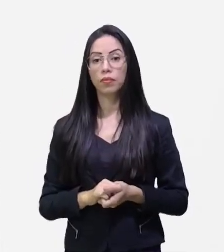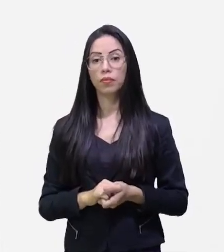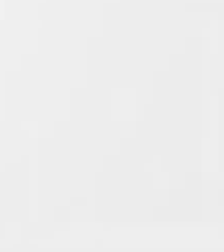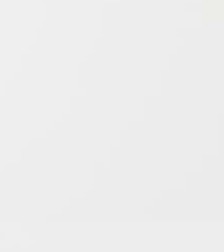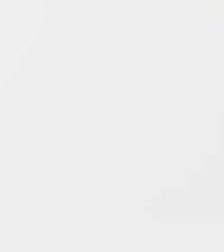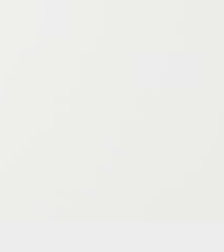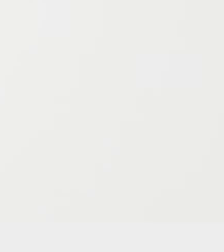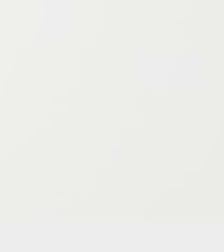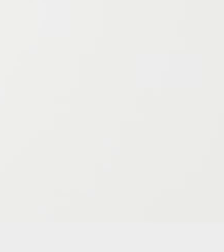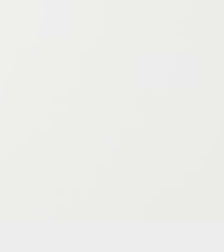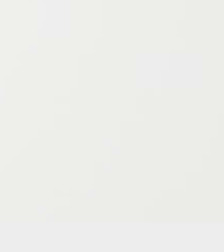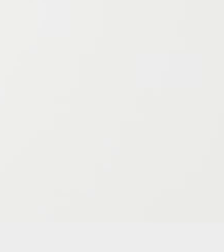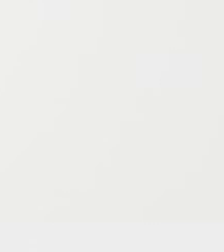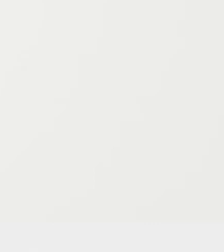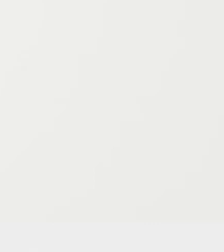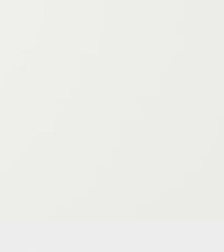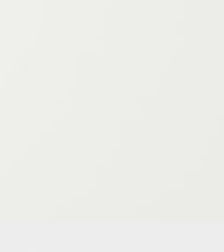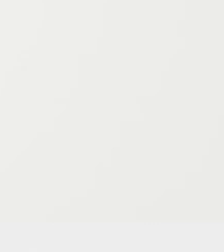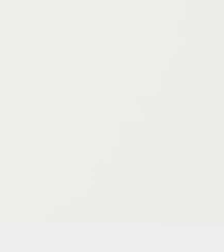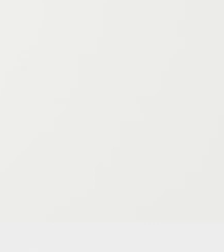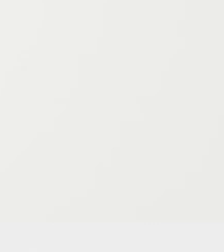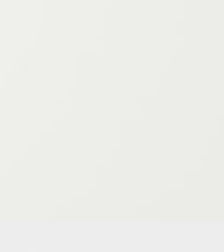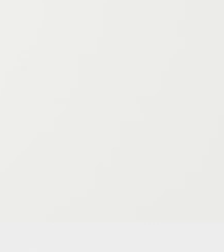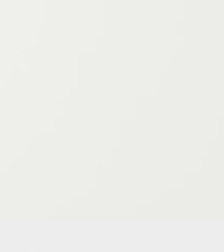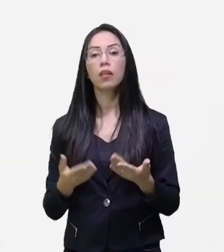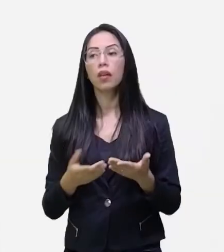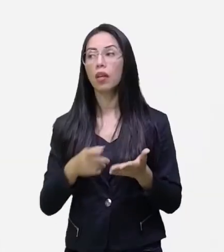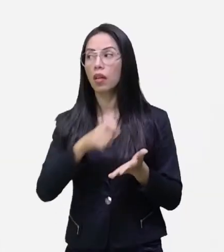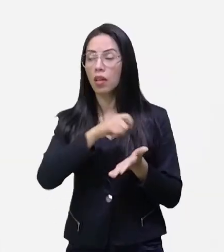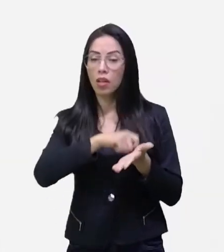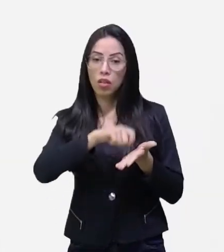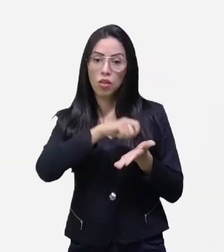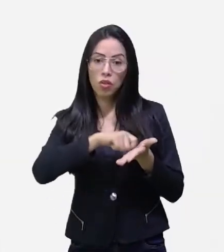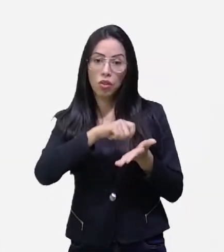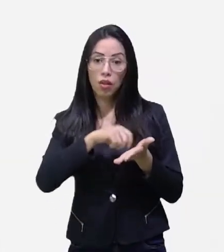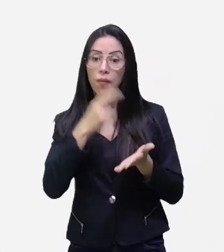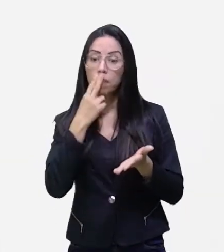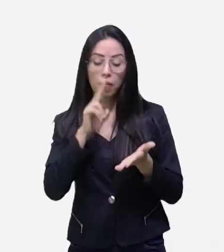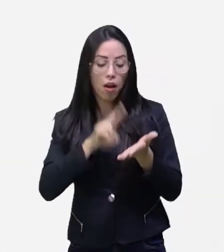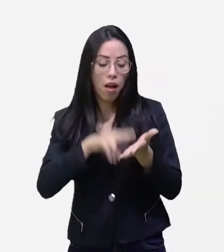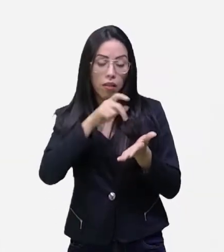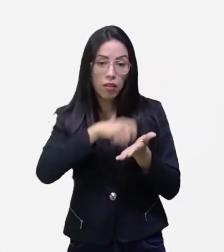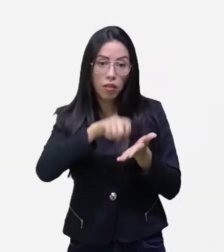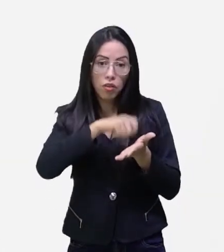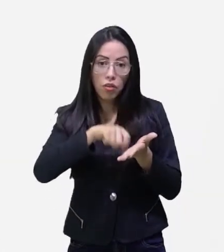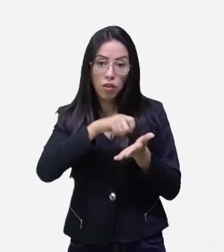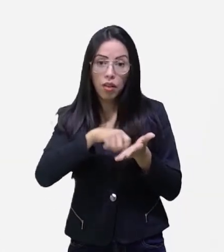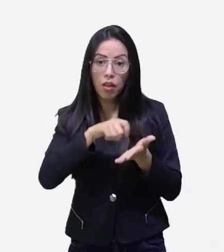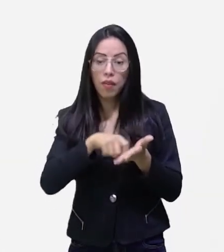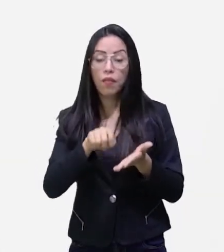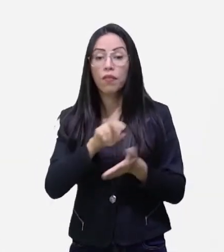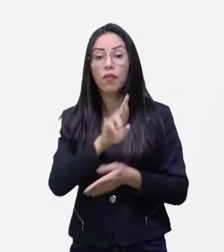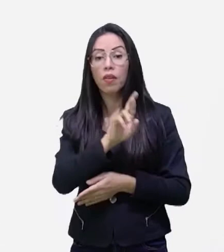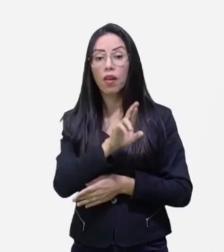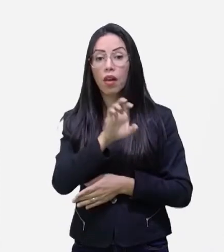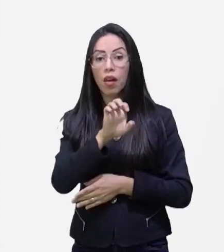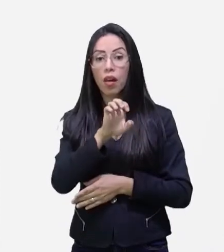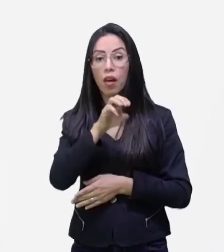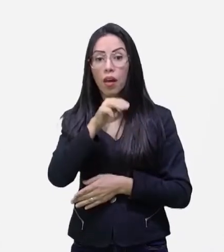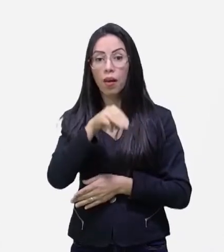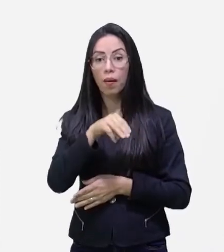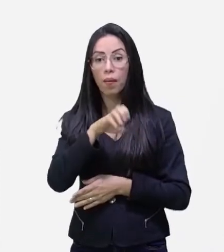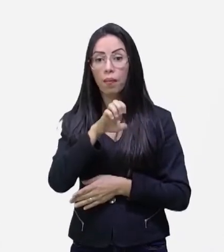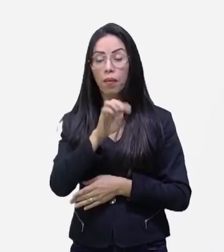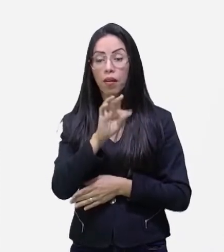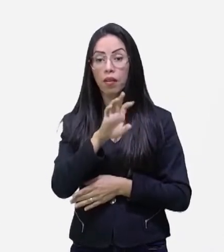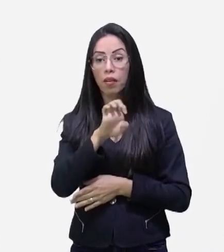Quem é que escreve a carta é quem remeteu, quem escreveu. E o destino, o destinatário, é o